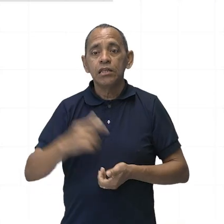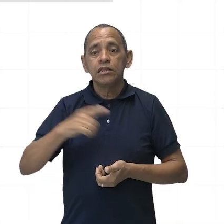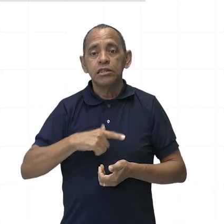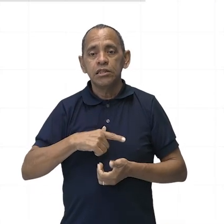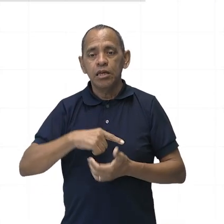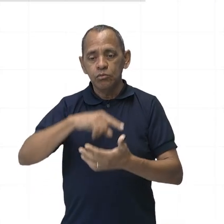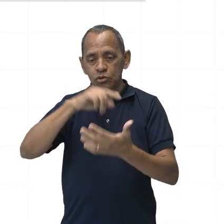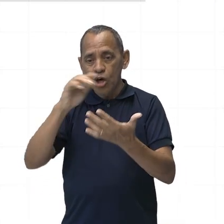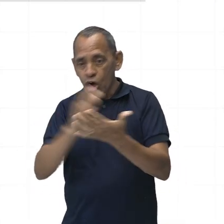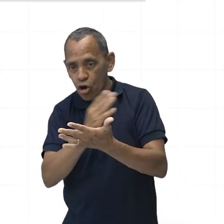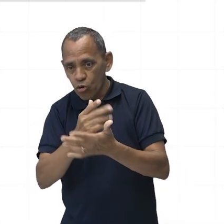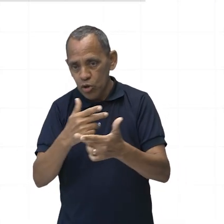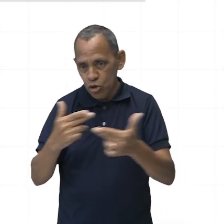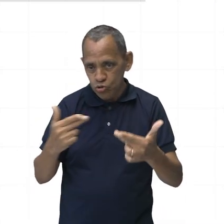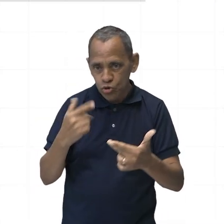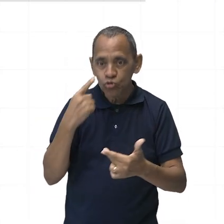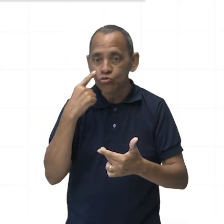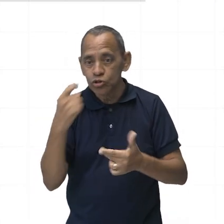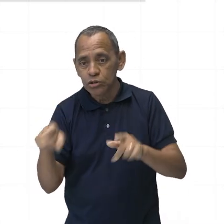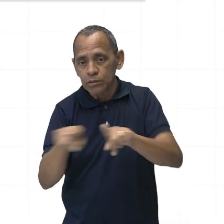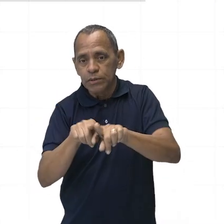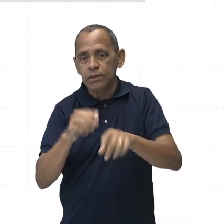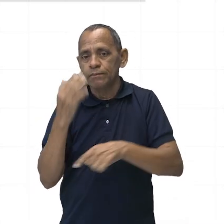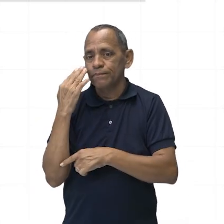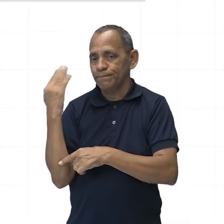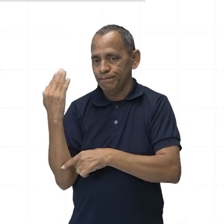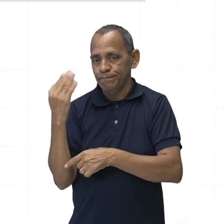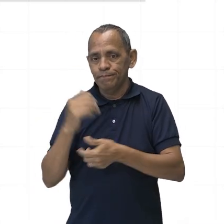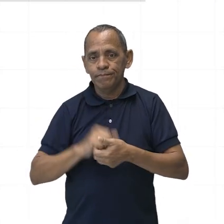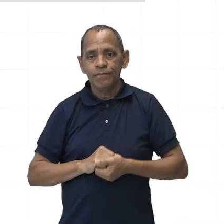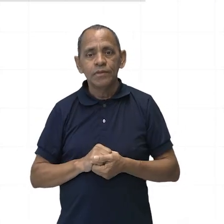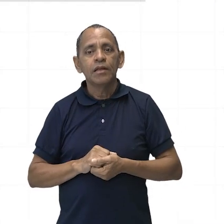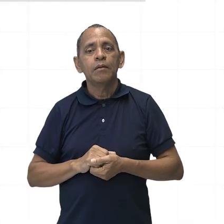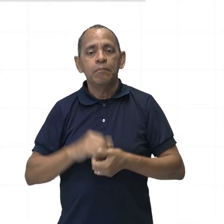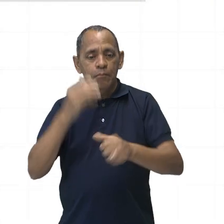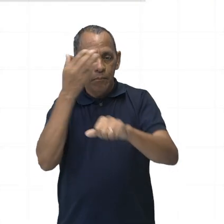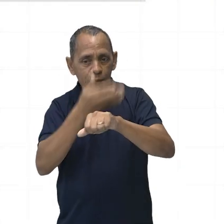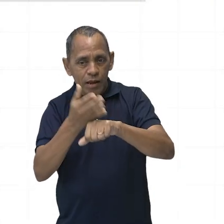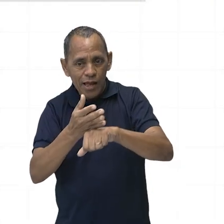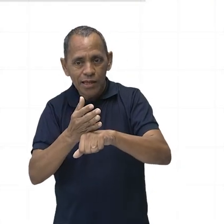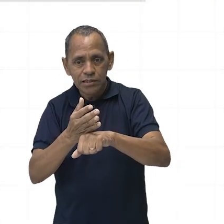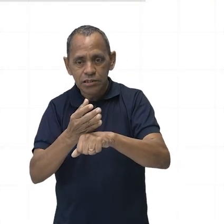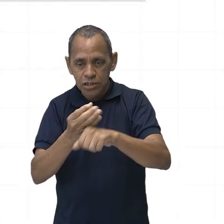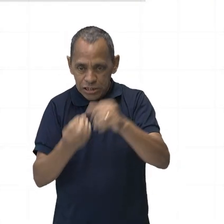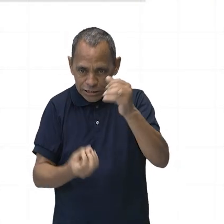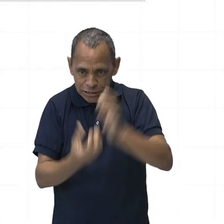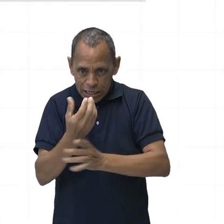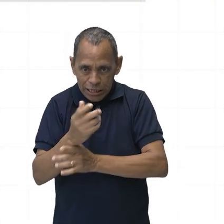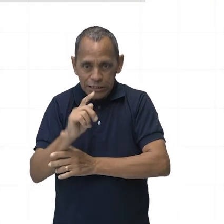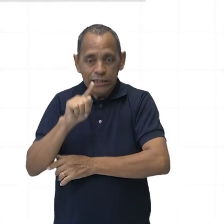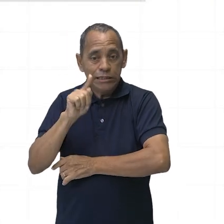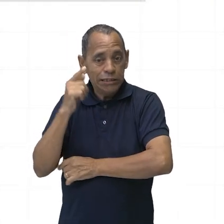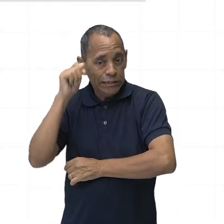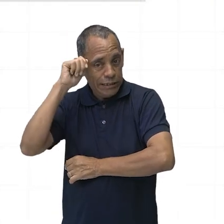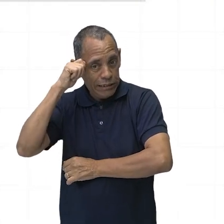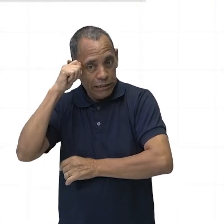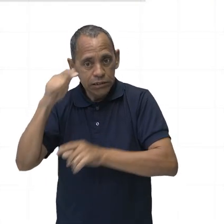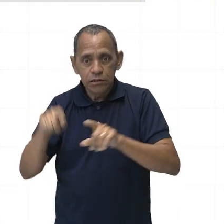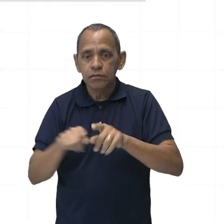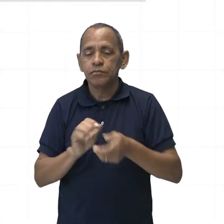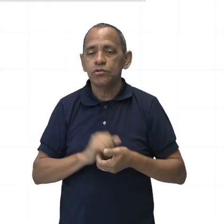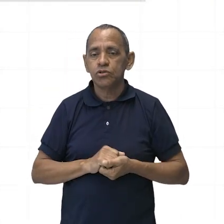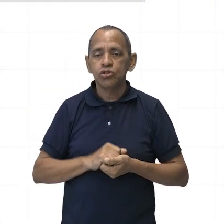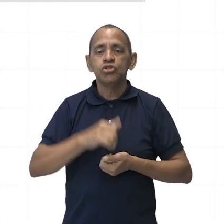mais algumas religiões interessantes. Olha aí, as religiões de matriz indígena ou simplesmente as religiões indígenas.